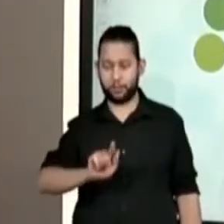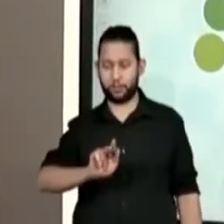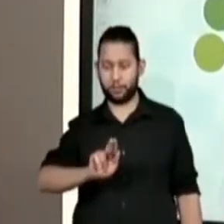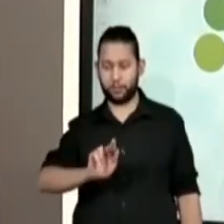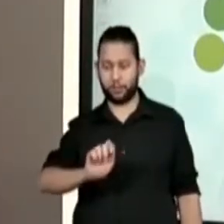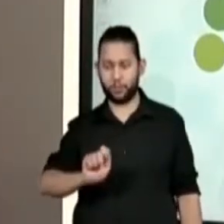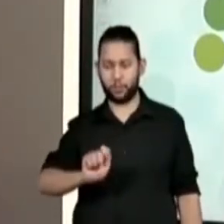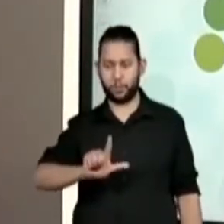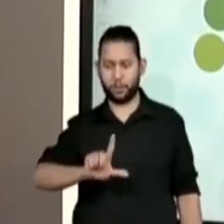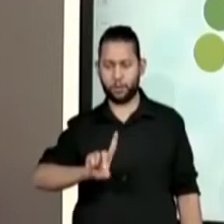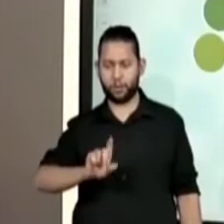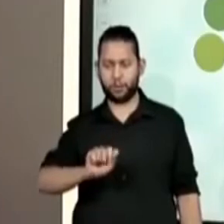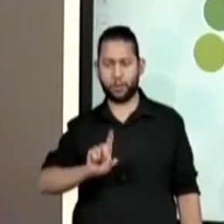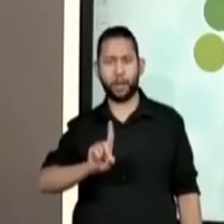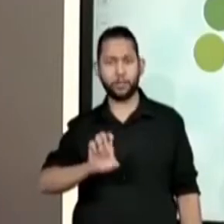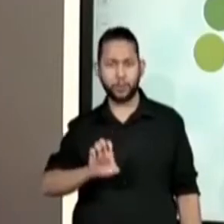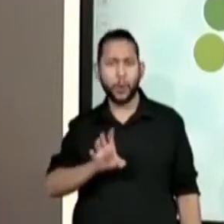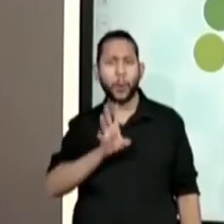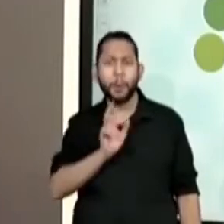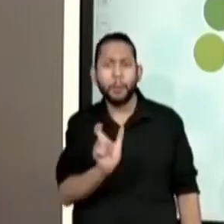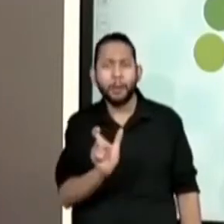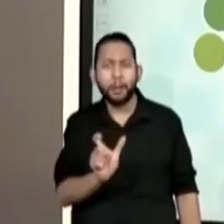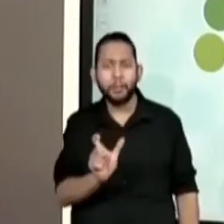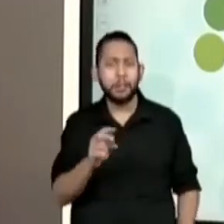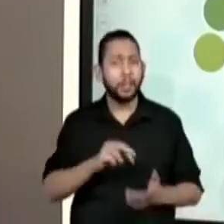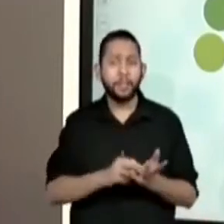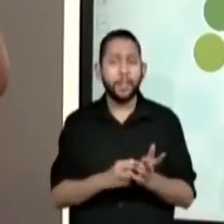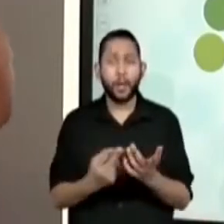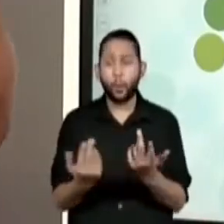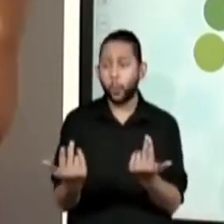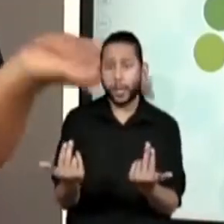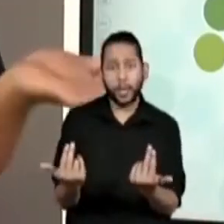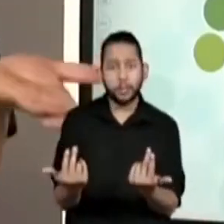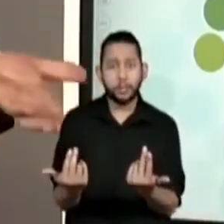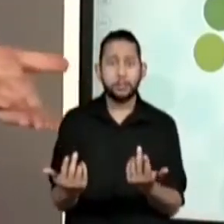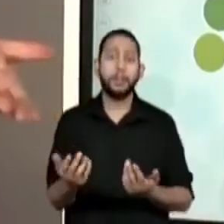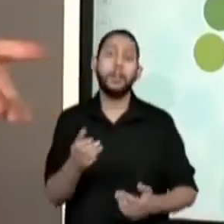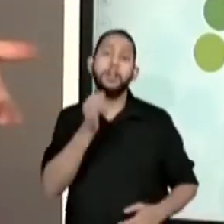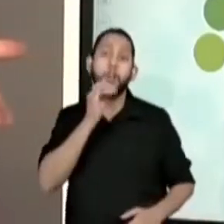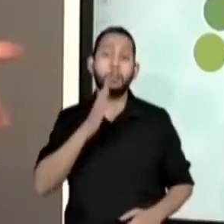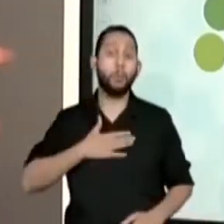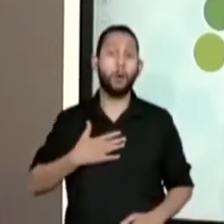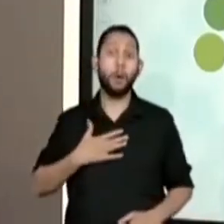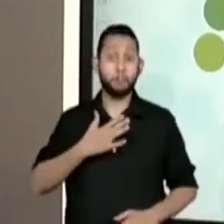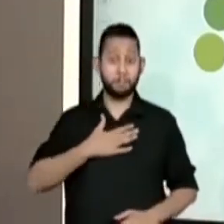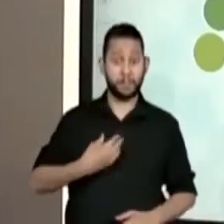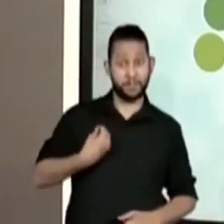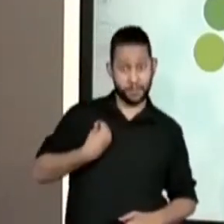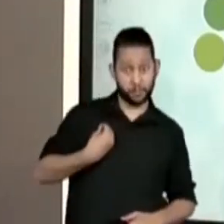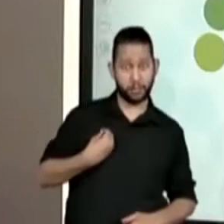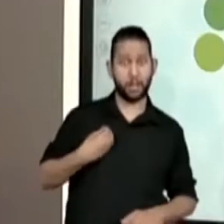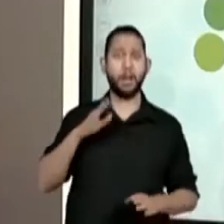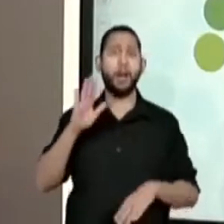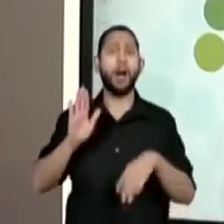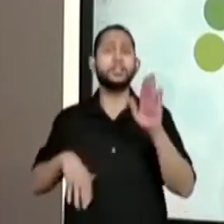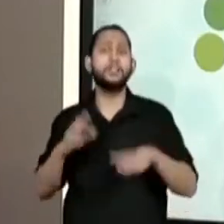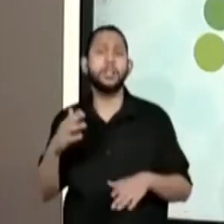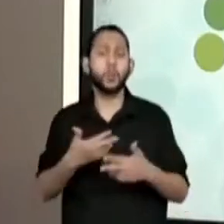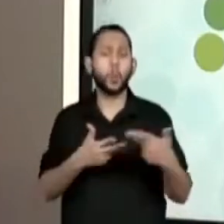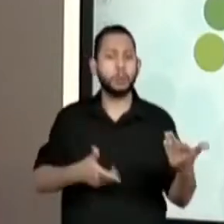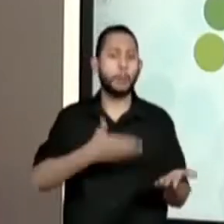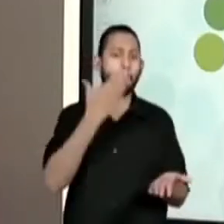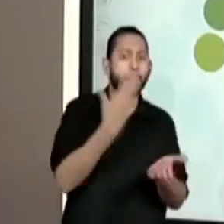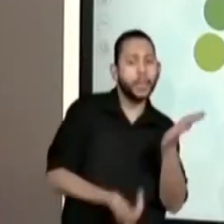relação de igualdade como nossa vida né não fala sempre assim as a gente perde a gente ganha mas no final tudo fica